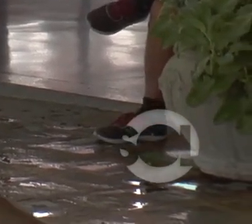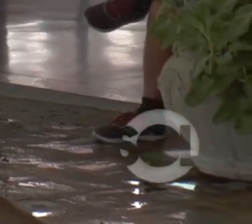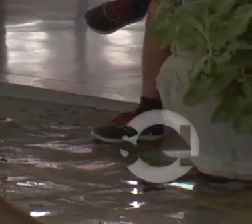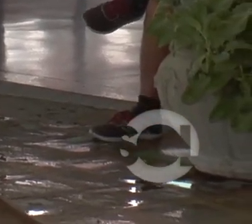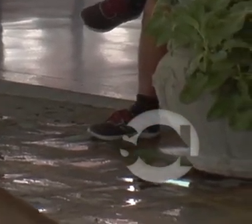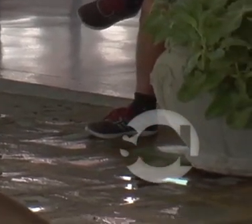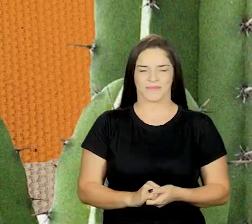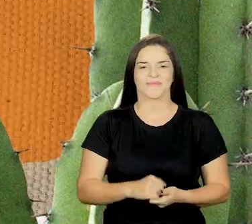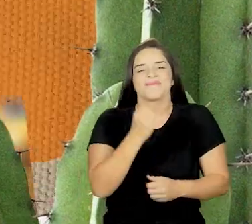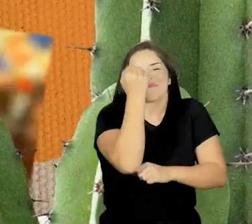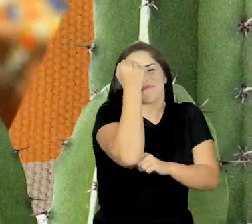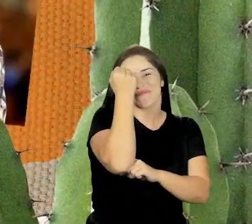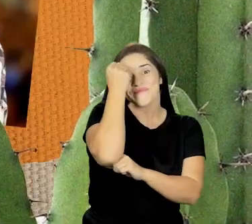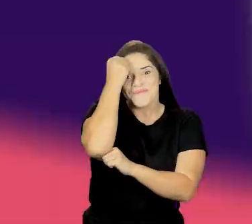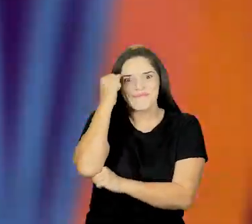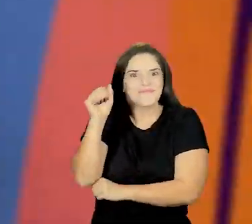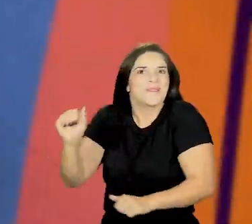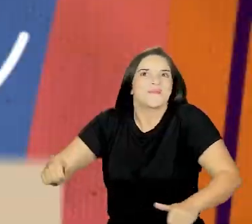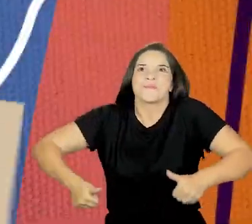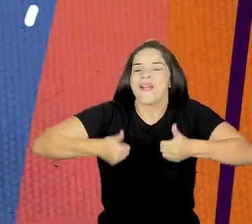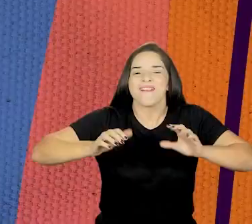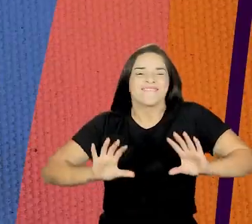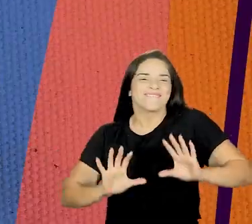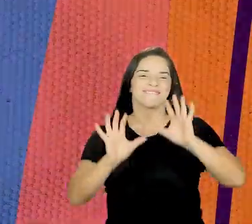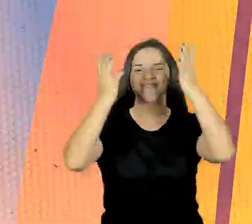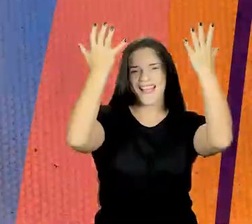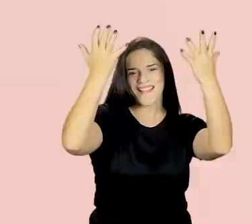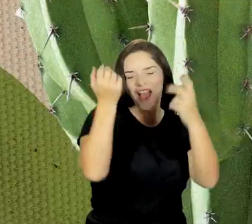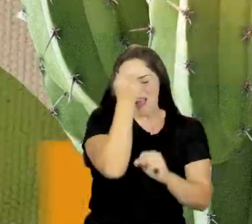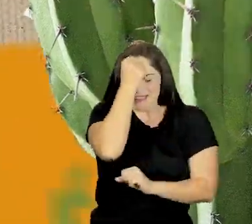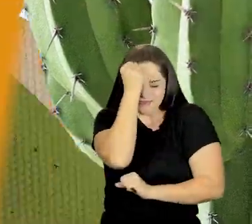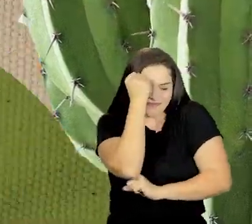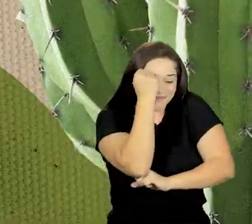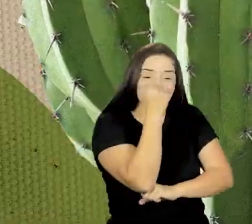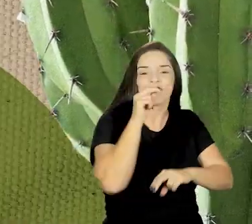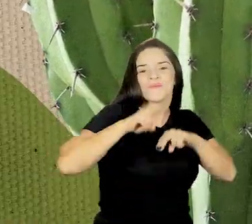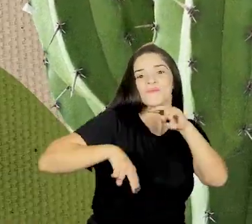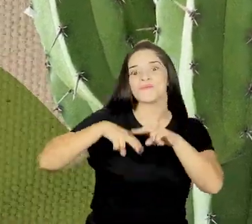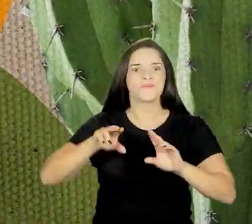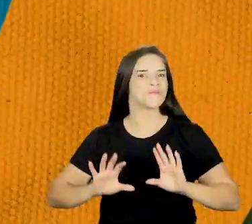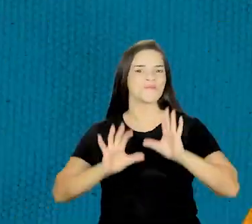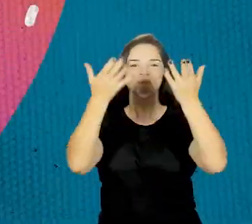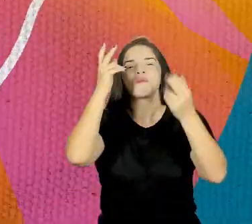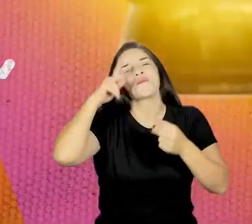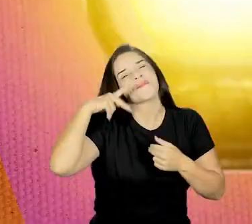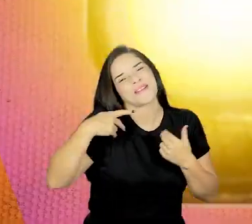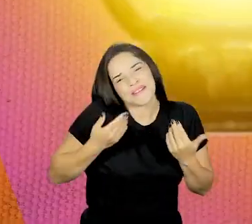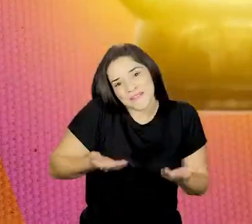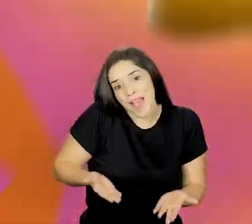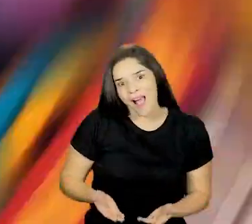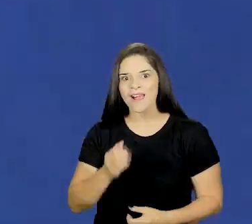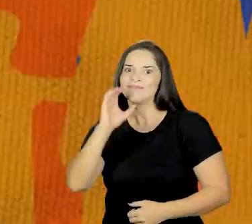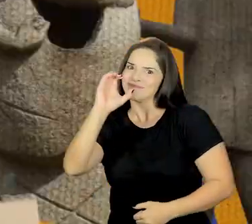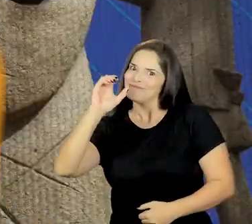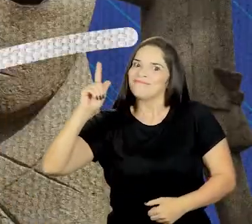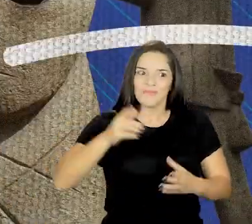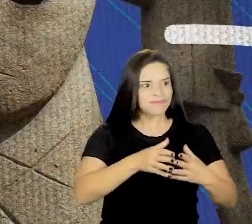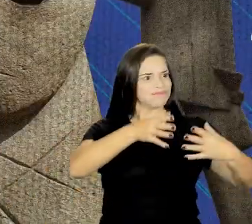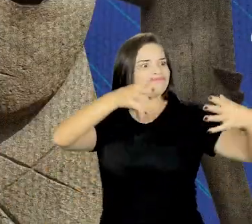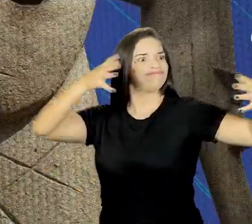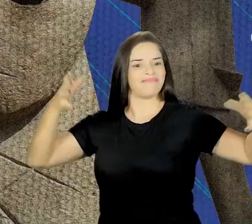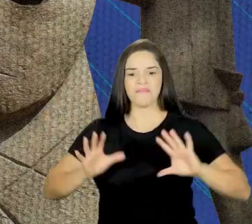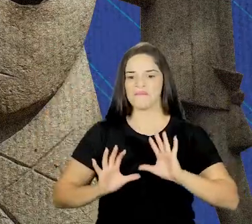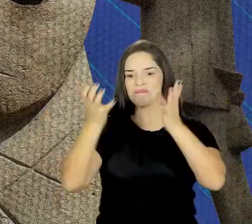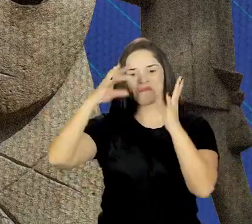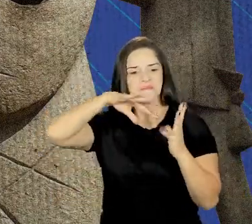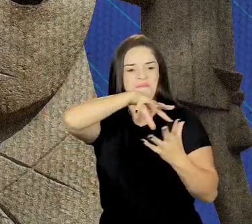saúde do nosso município. Arrasta o pé pra melhor festa da vida. Arrasta o pé pro São João da Paraíba. Campina